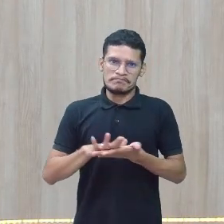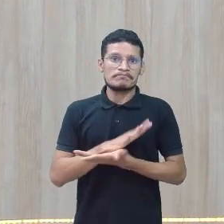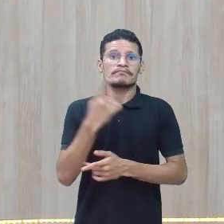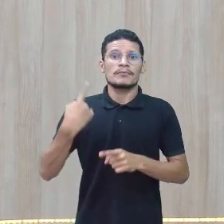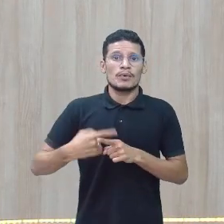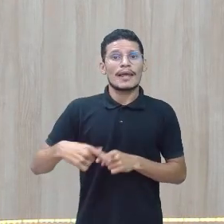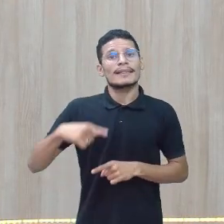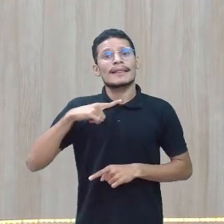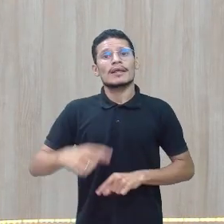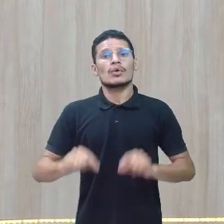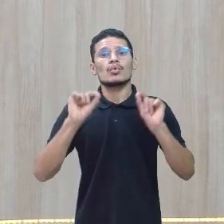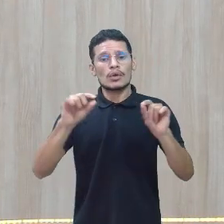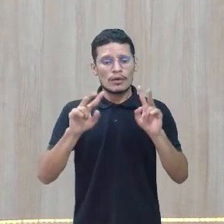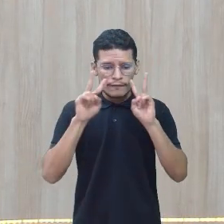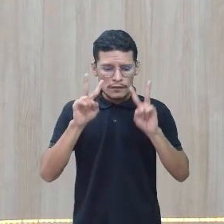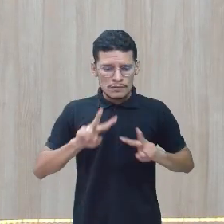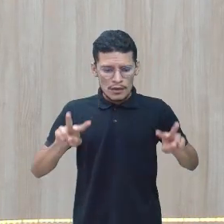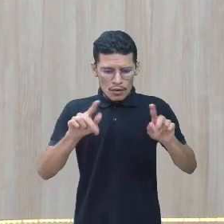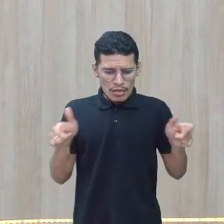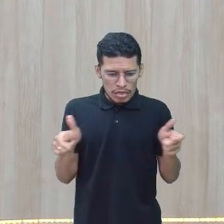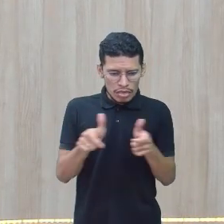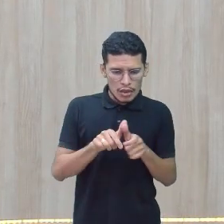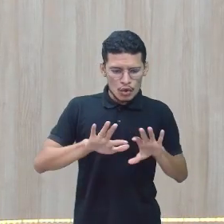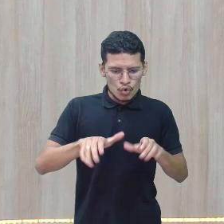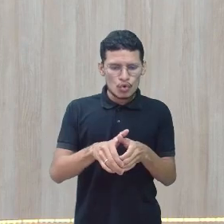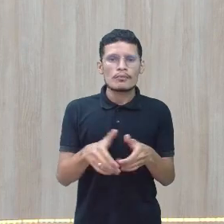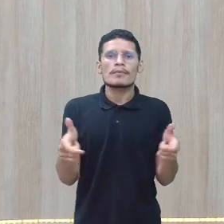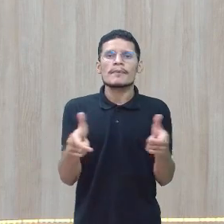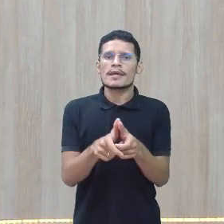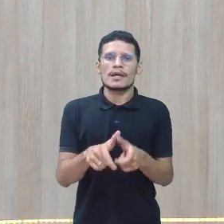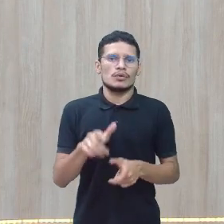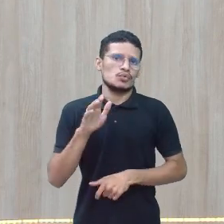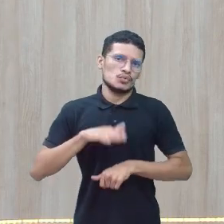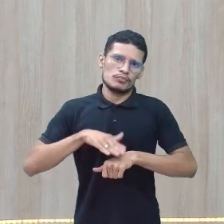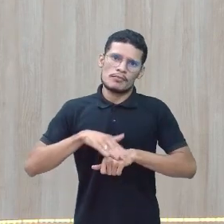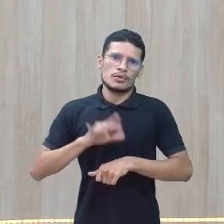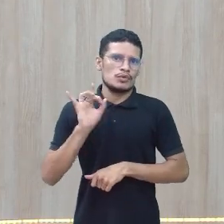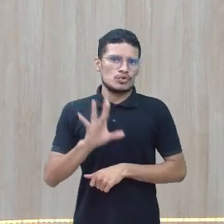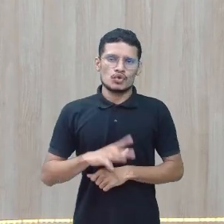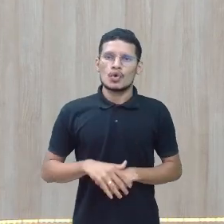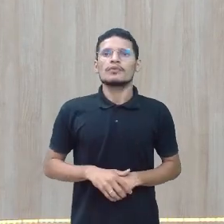vai ter um olhar muito pequenininho, muito particular daquela situação, tá?